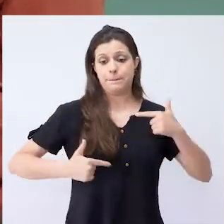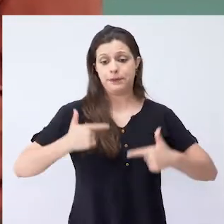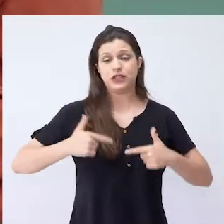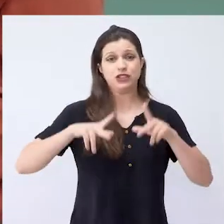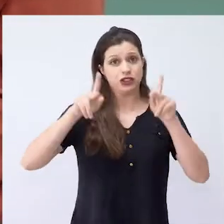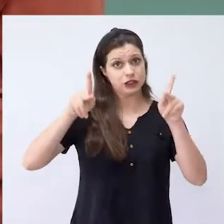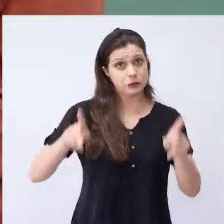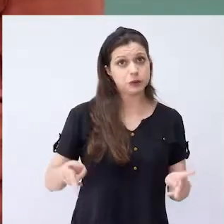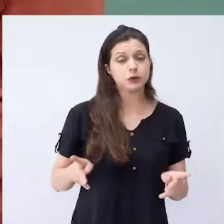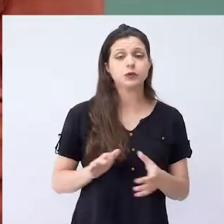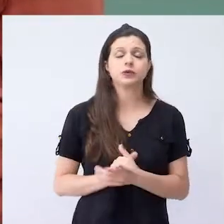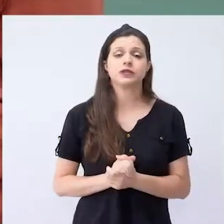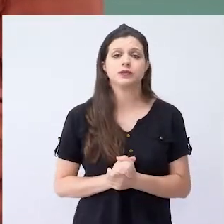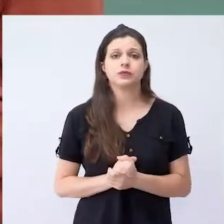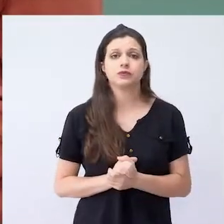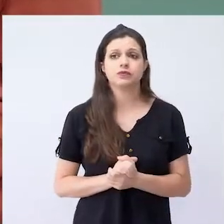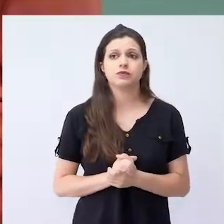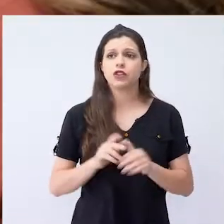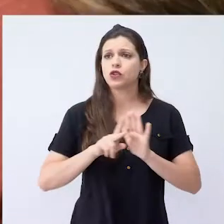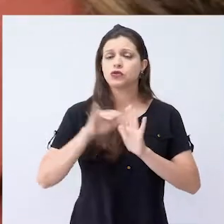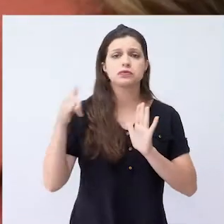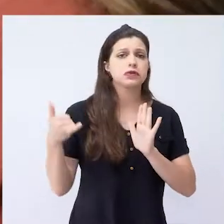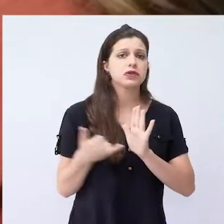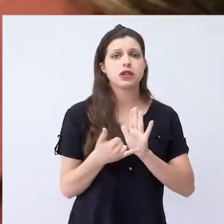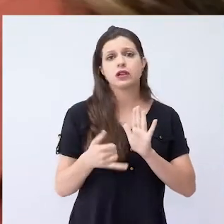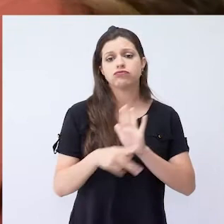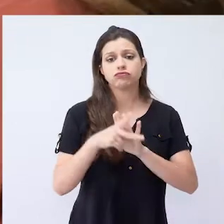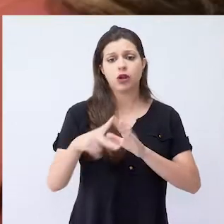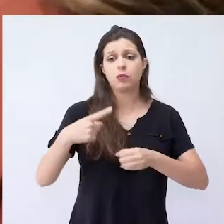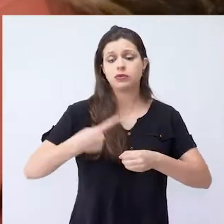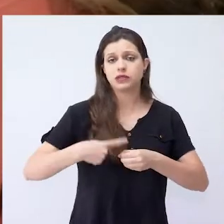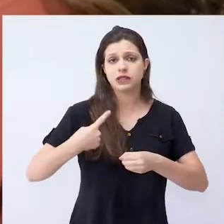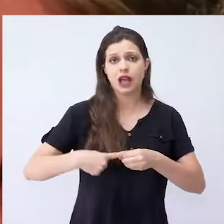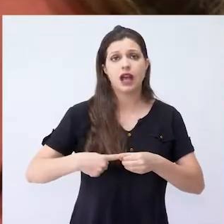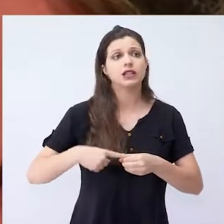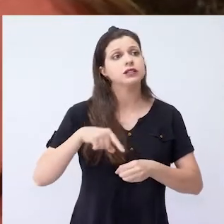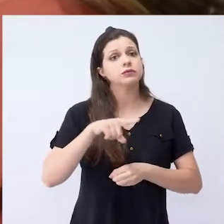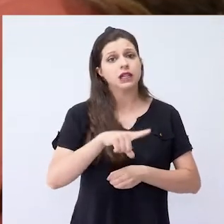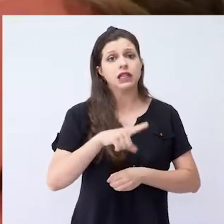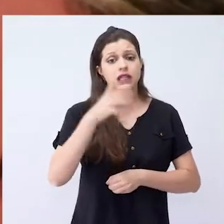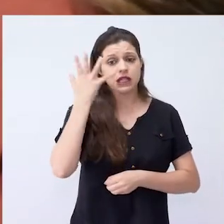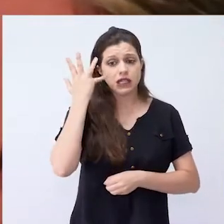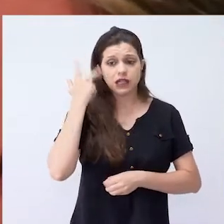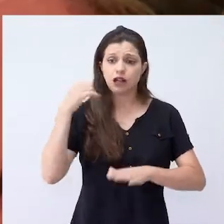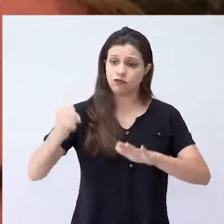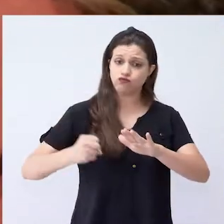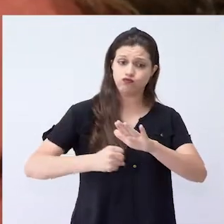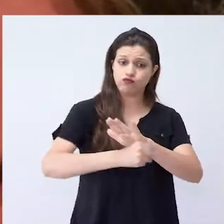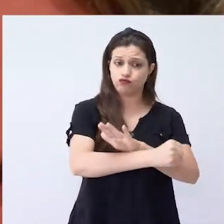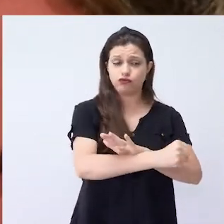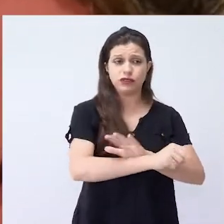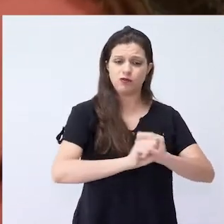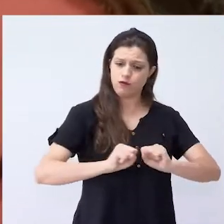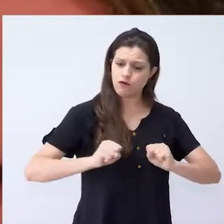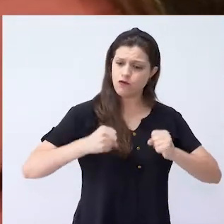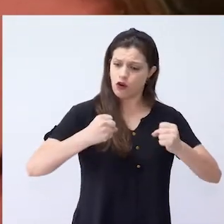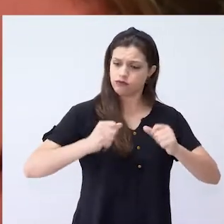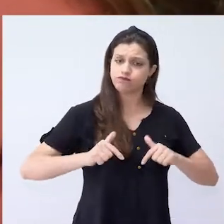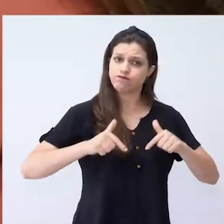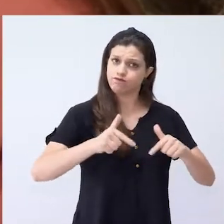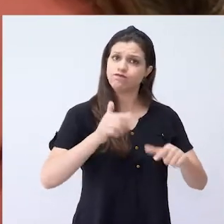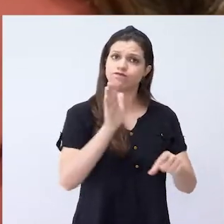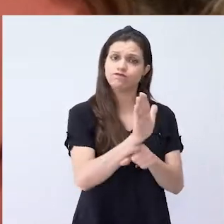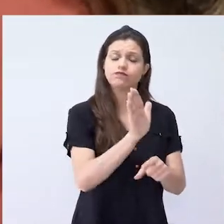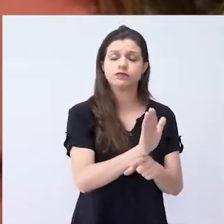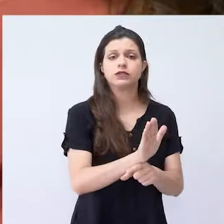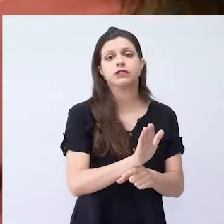garantia da inserção dessa pessoa nas políticas públicas, nos programas que existem na cidade, para que ele possa ser inserido como